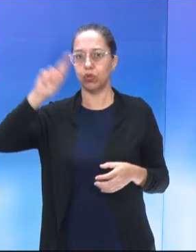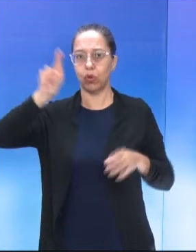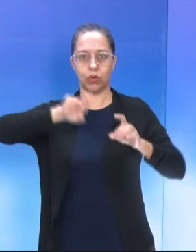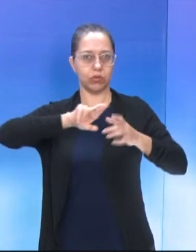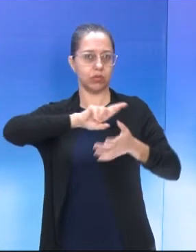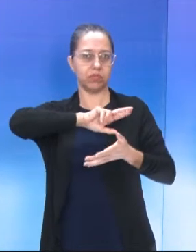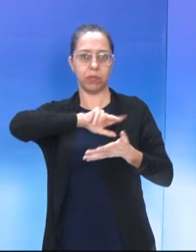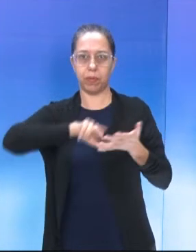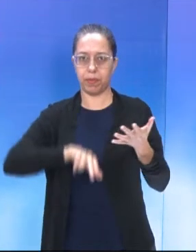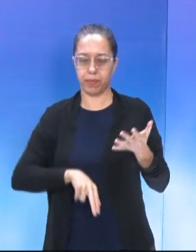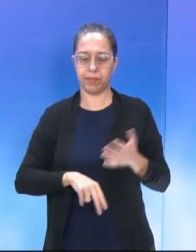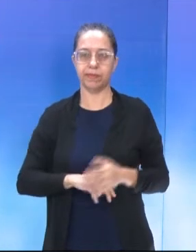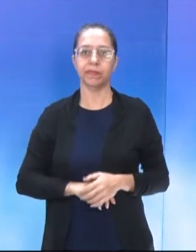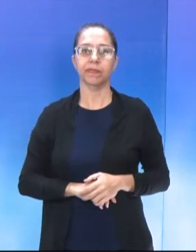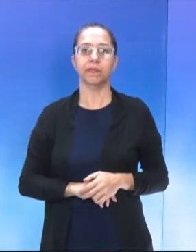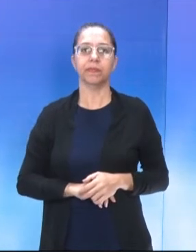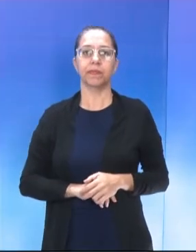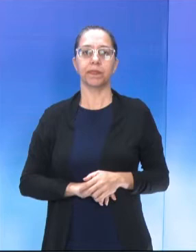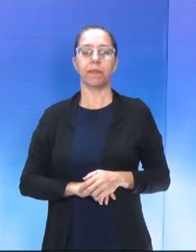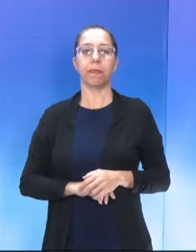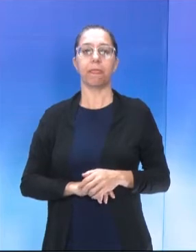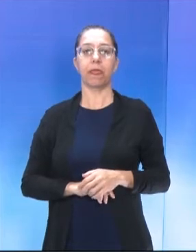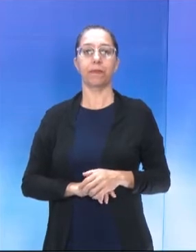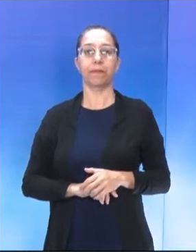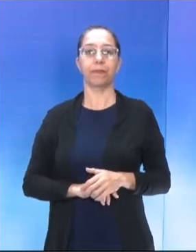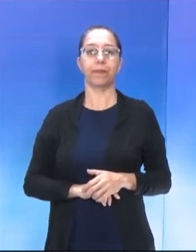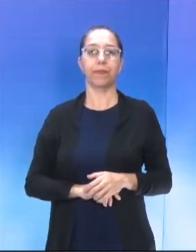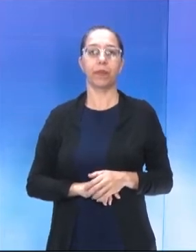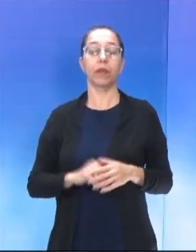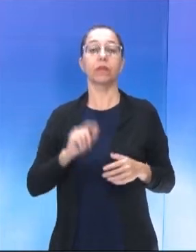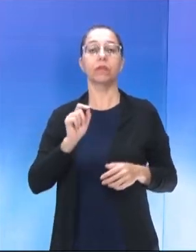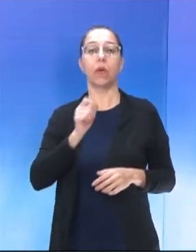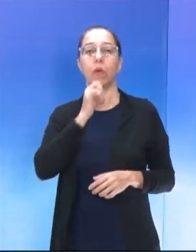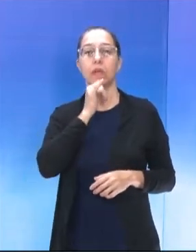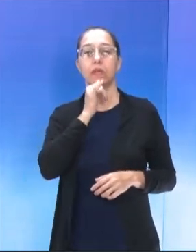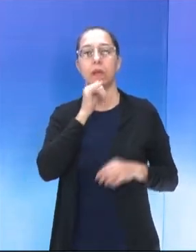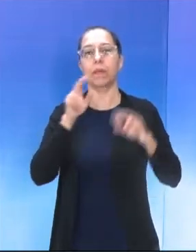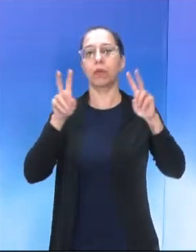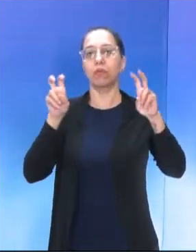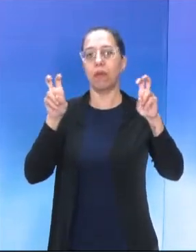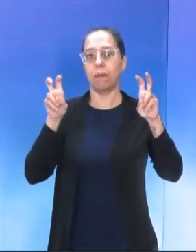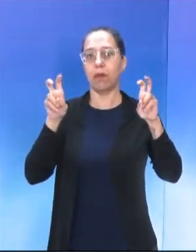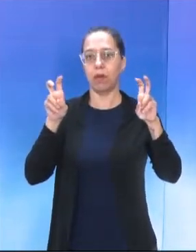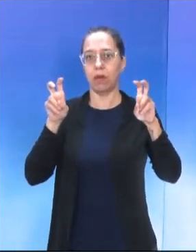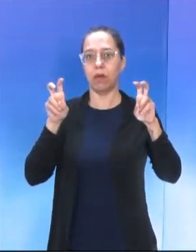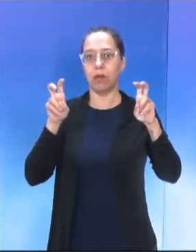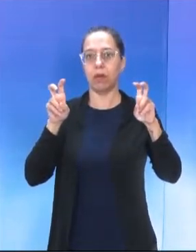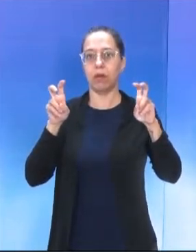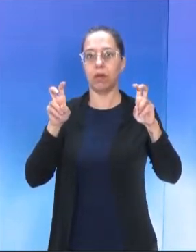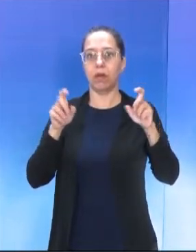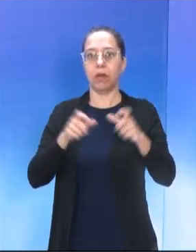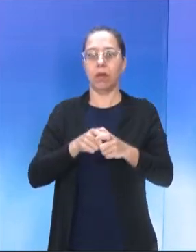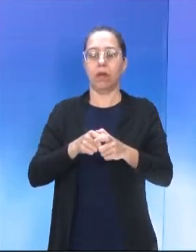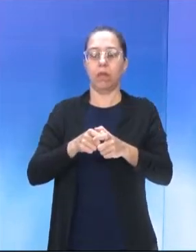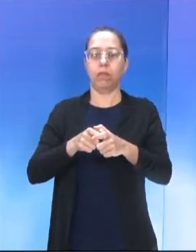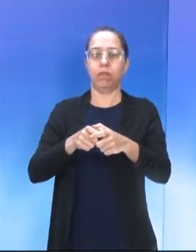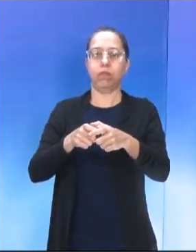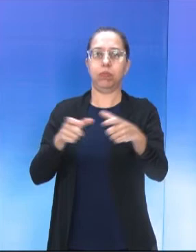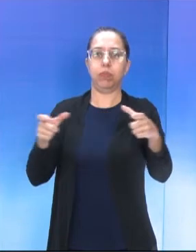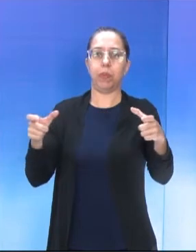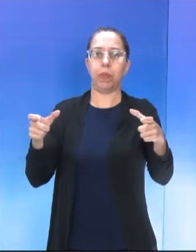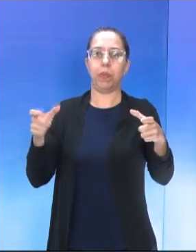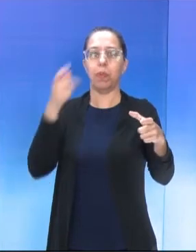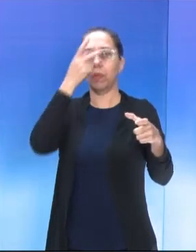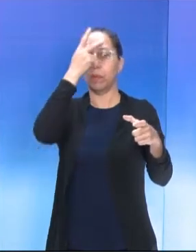etc. Ok? Esse pessoal precisa se envolver. Por exemplo, se o tema for superpopulação carcerária, o que é que